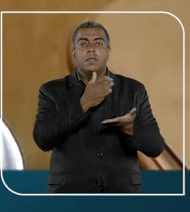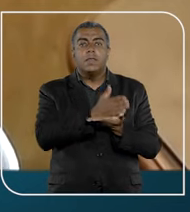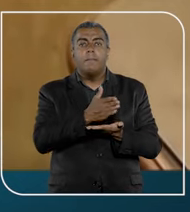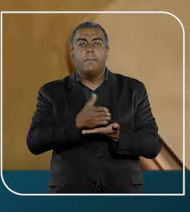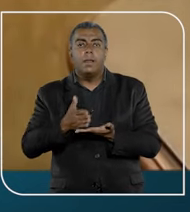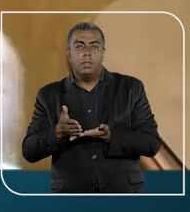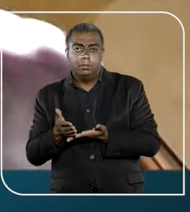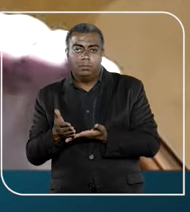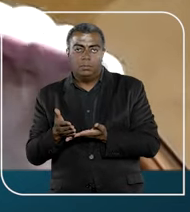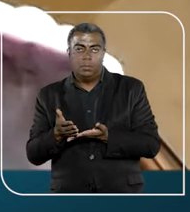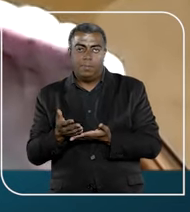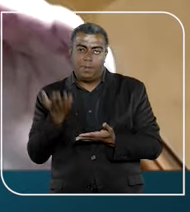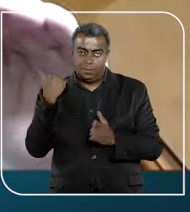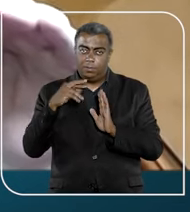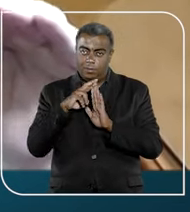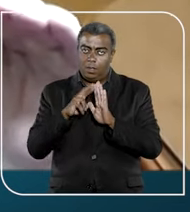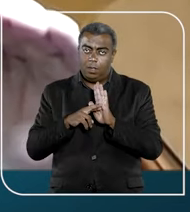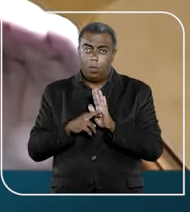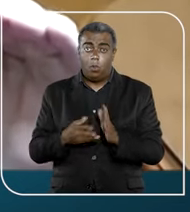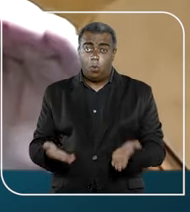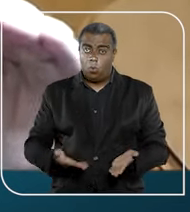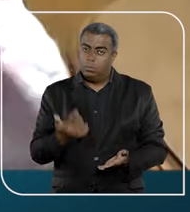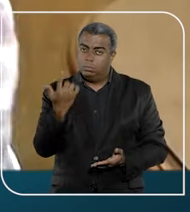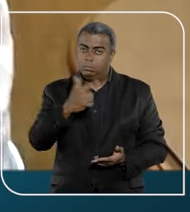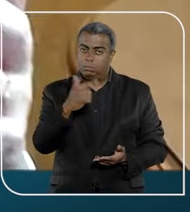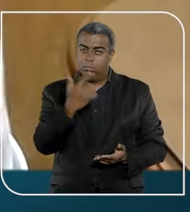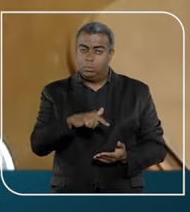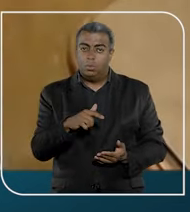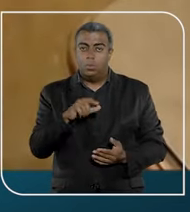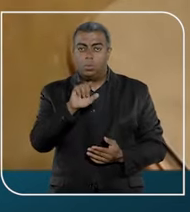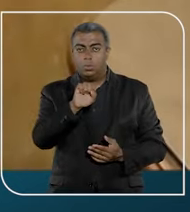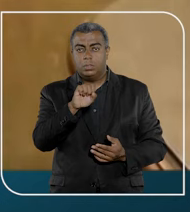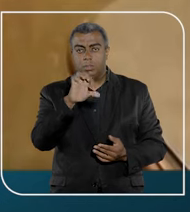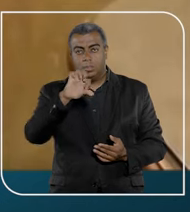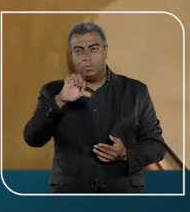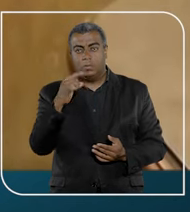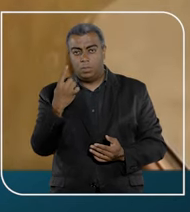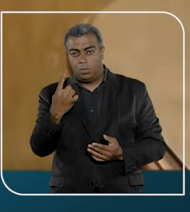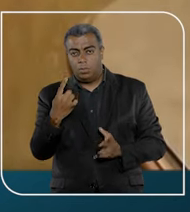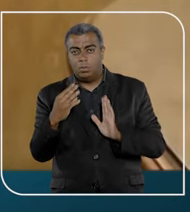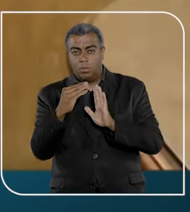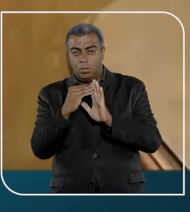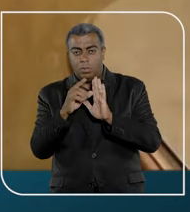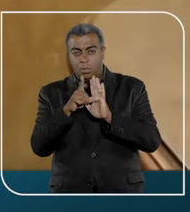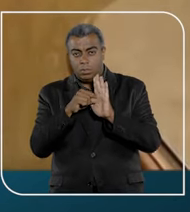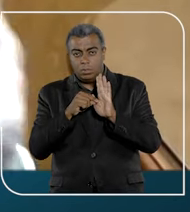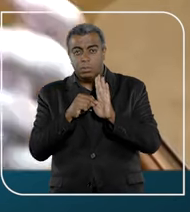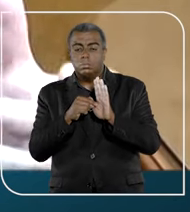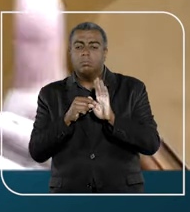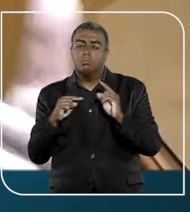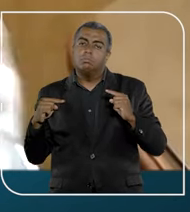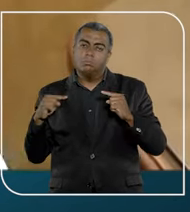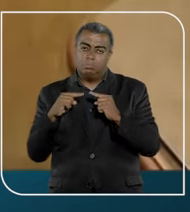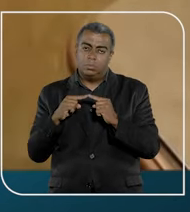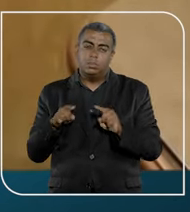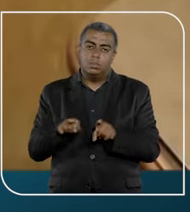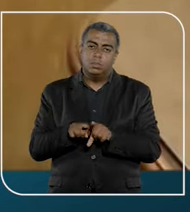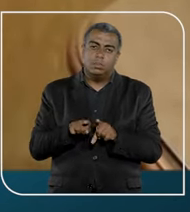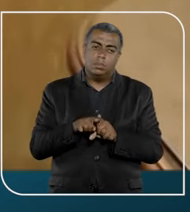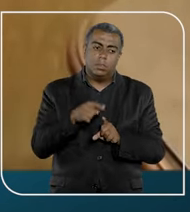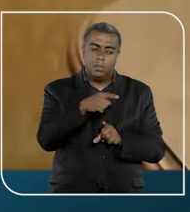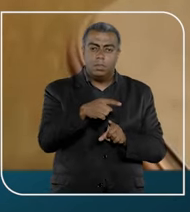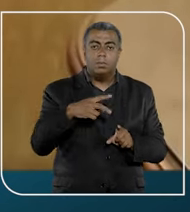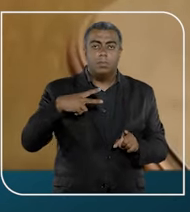vender abaixo. Essa regra não existe mais. Então, aquilo que está previsto no artigo 891 para o leilão